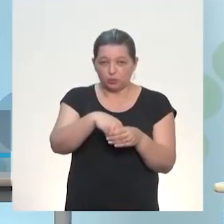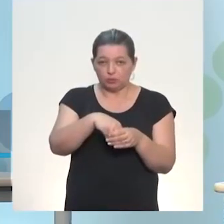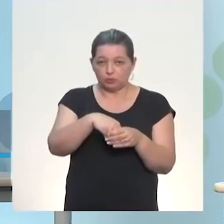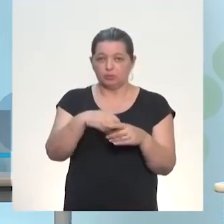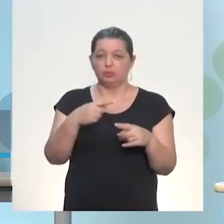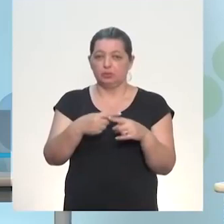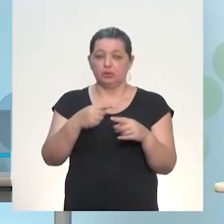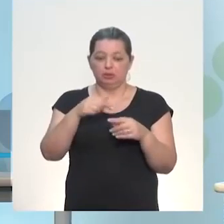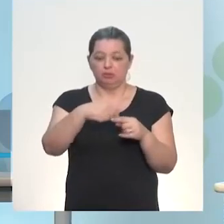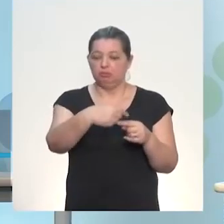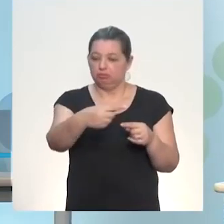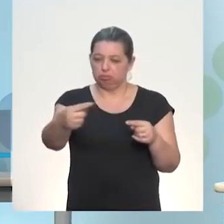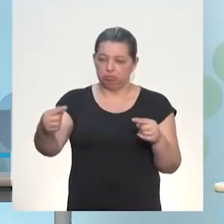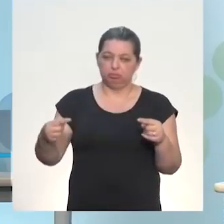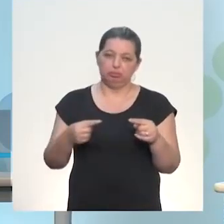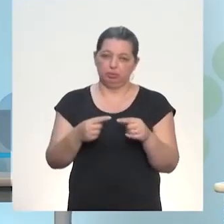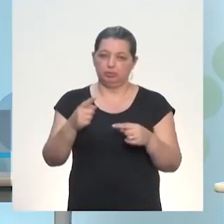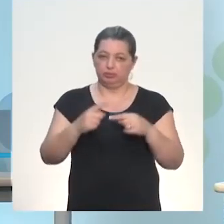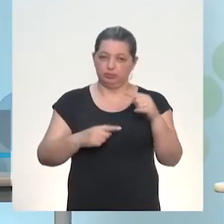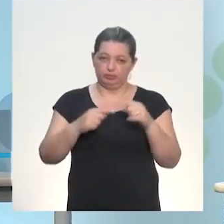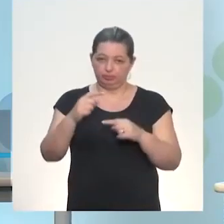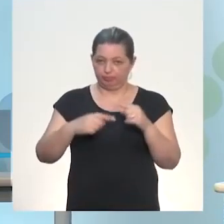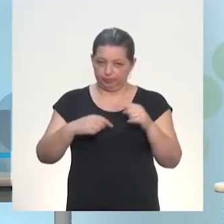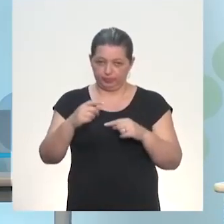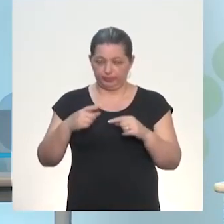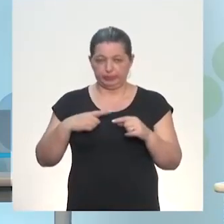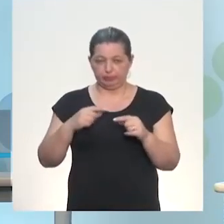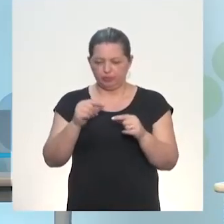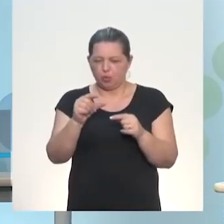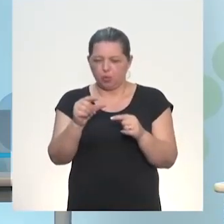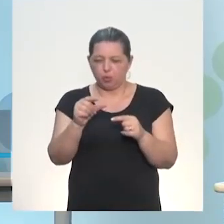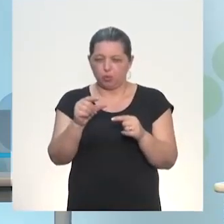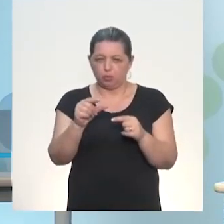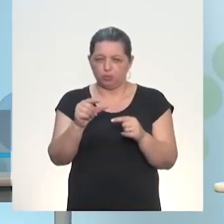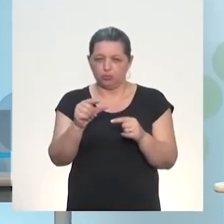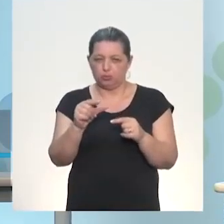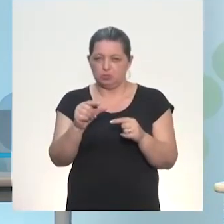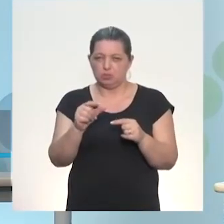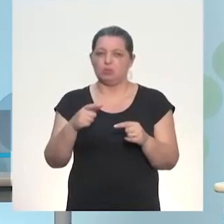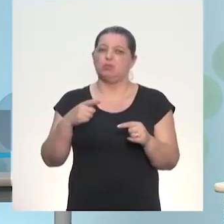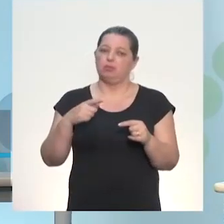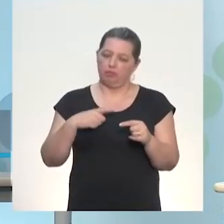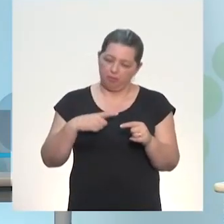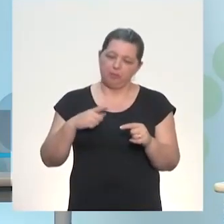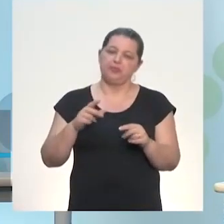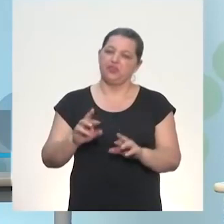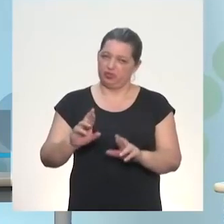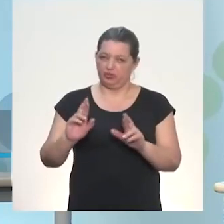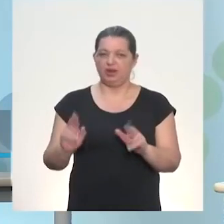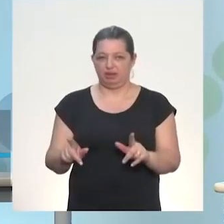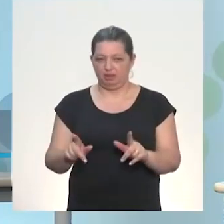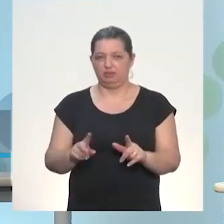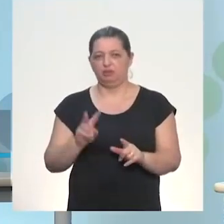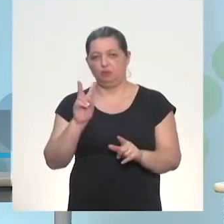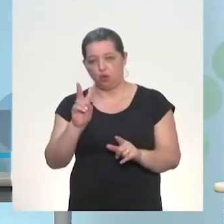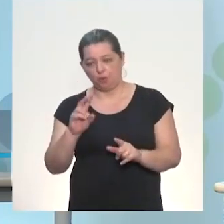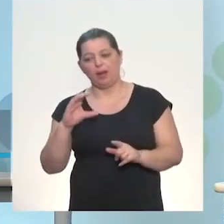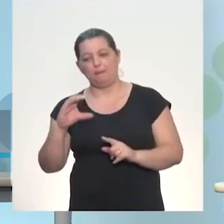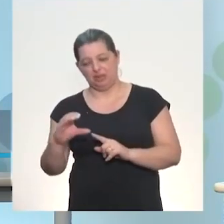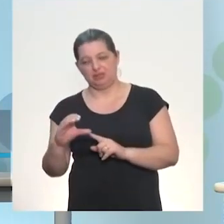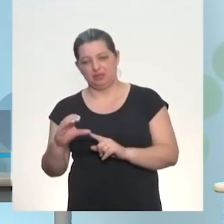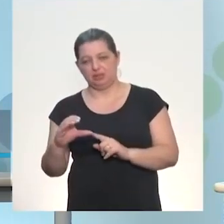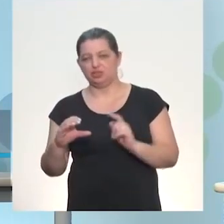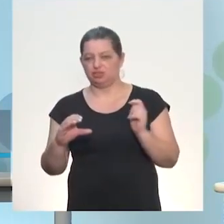quê? Porque a caixa d'água ela é feita de um material que tem uma espessura. Então, essa espessura faz a diferença entre volume e capacidade. Falou em